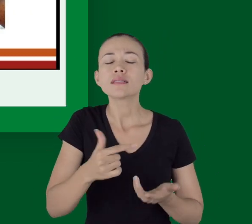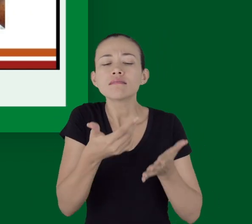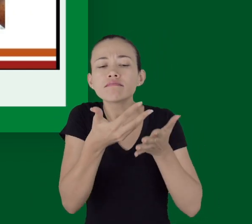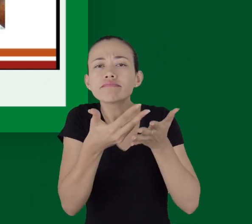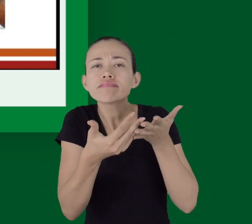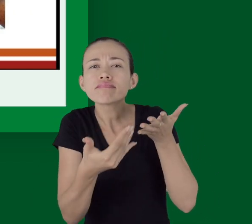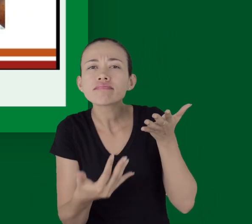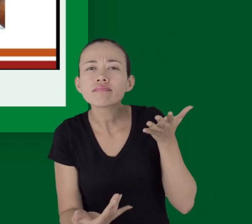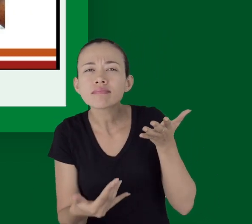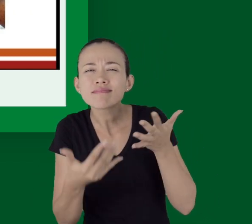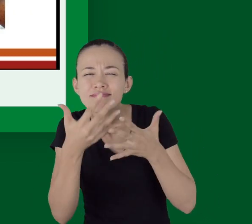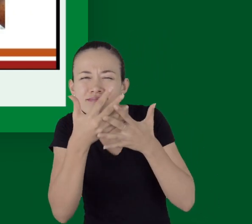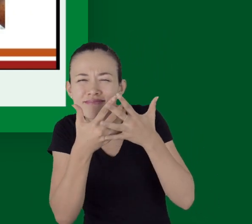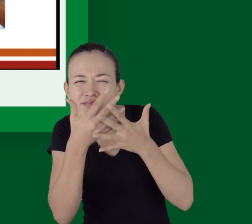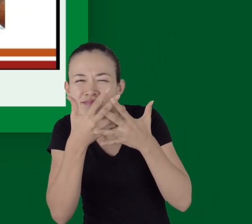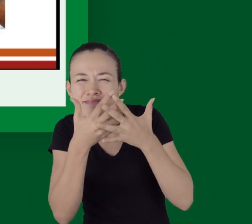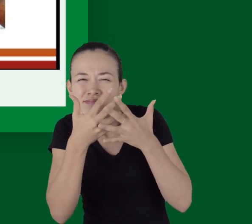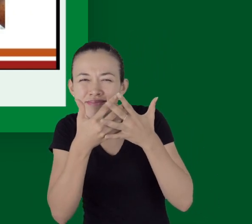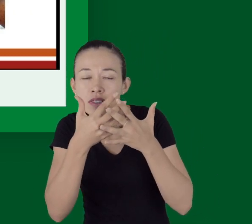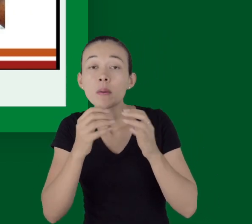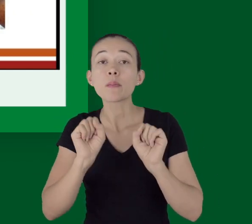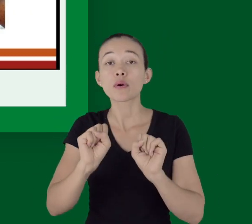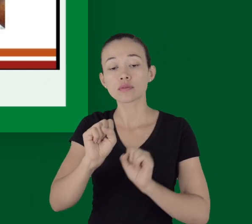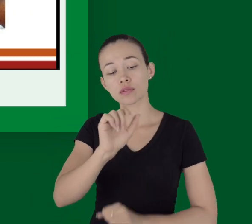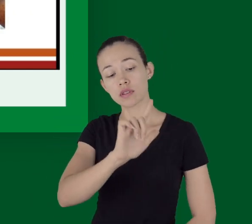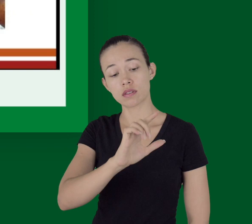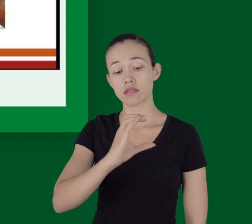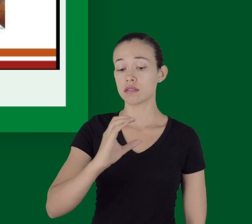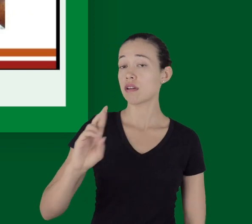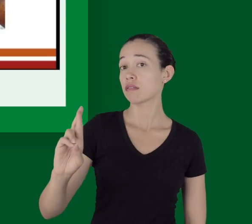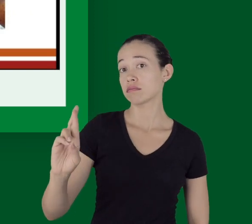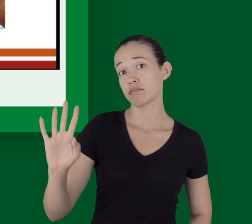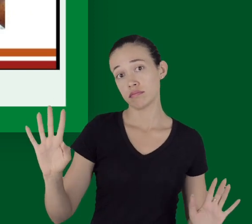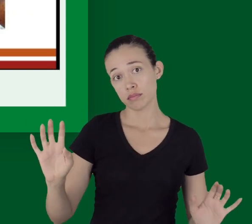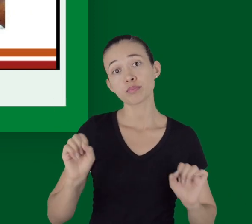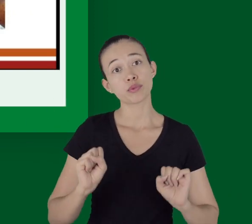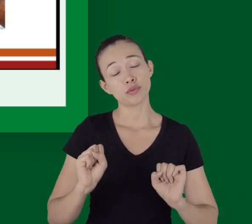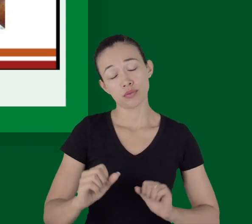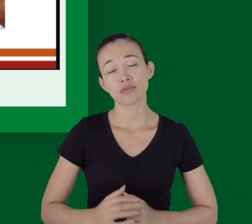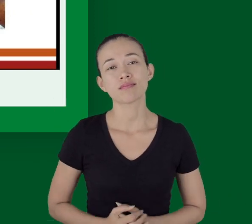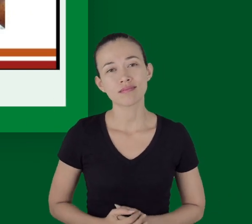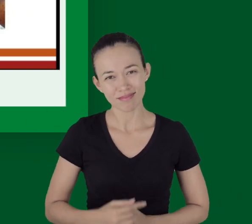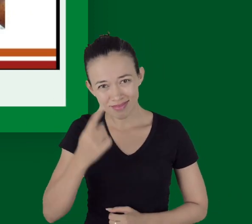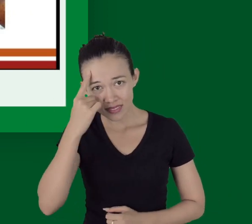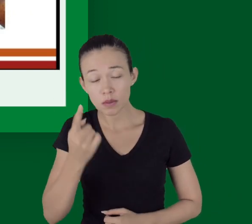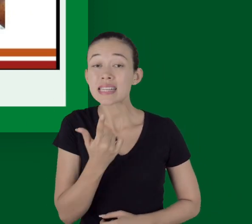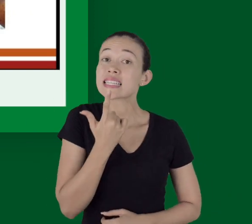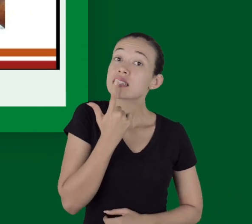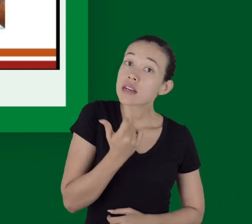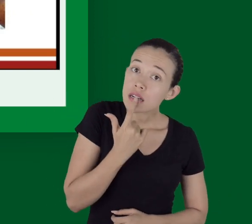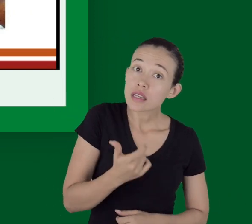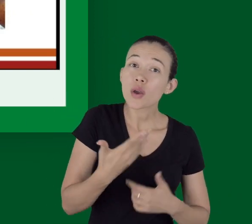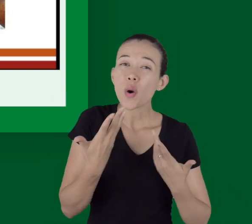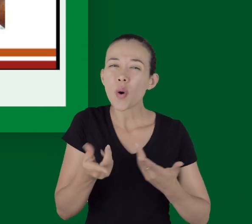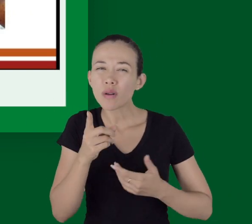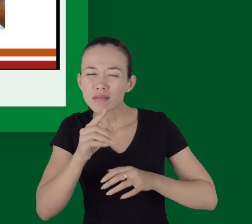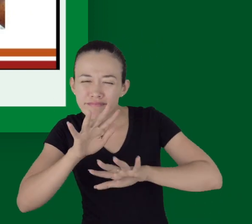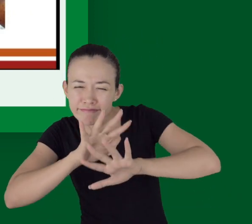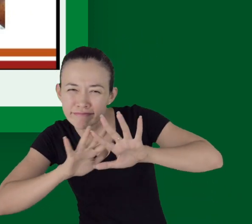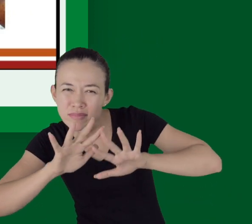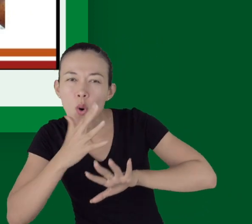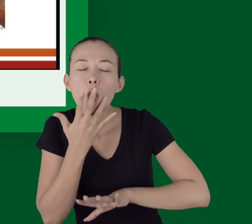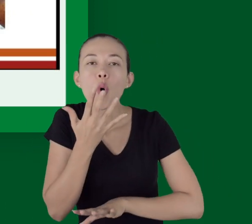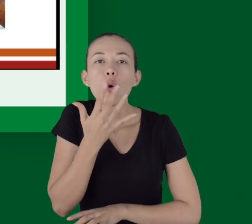branco, esbranquiçado, transparente, branco não, transparente, que pode ser apenas líquor. Tá? Então, sangramentos ou